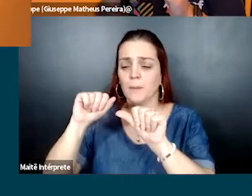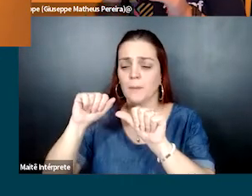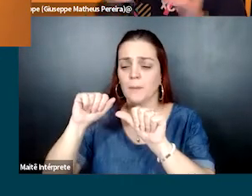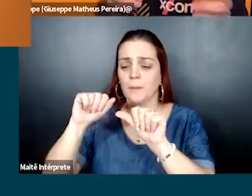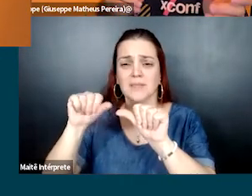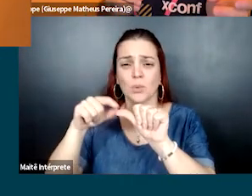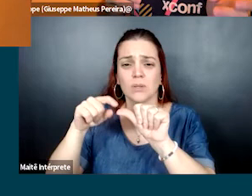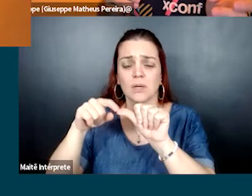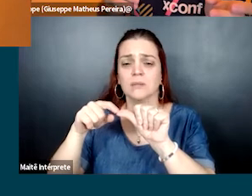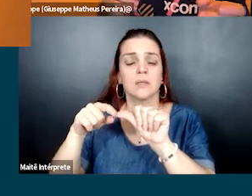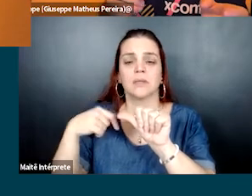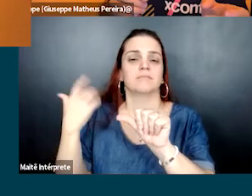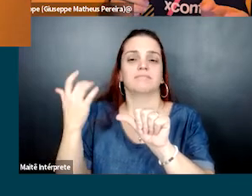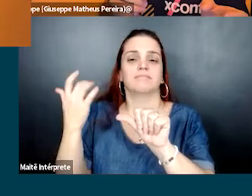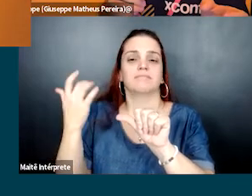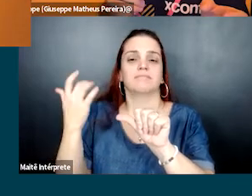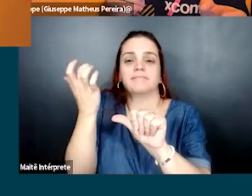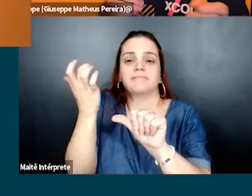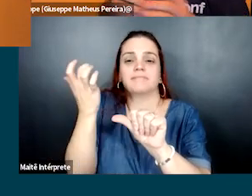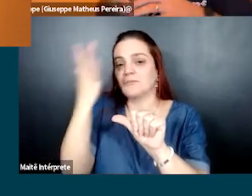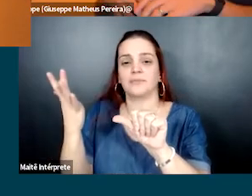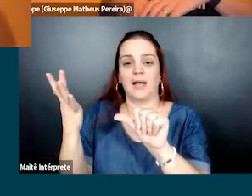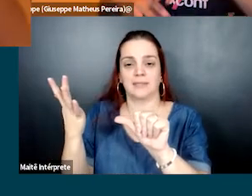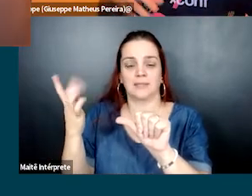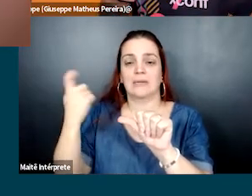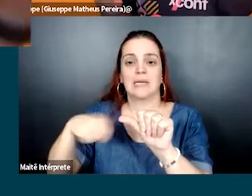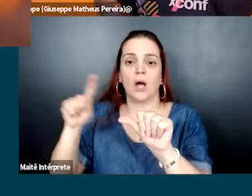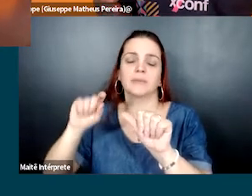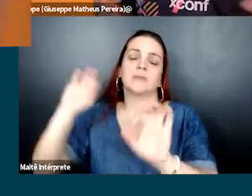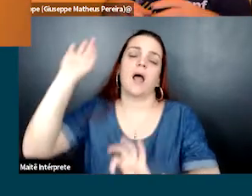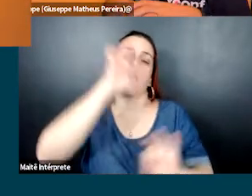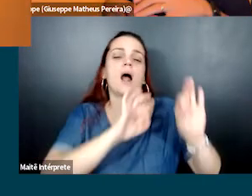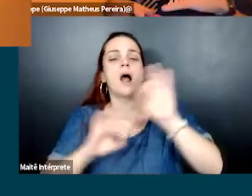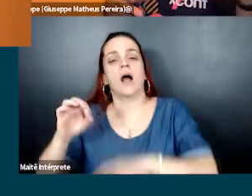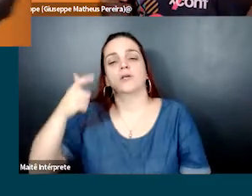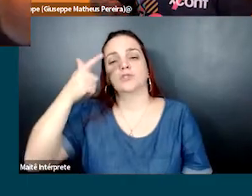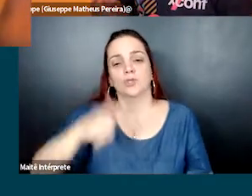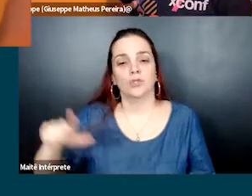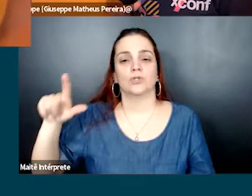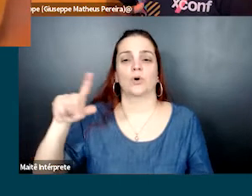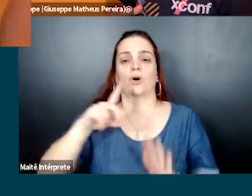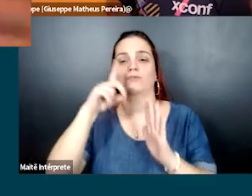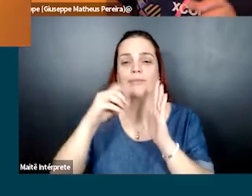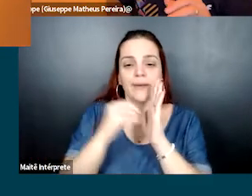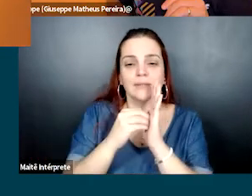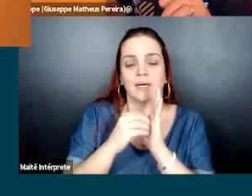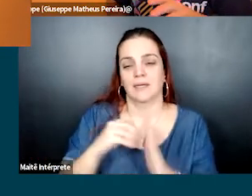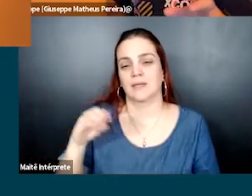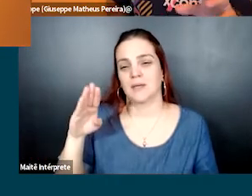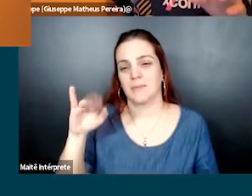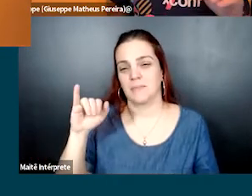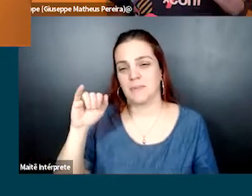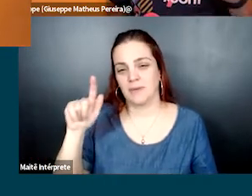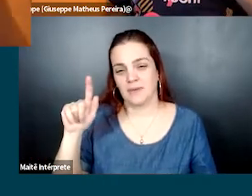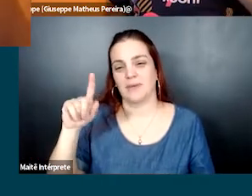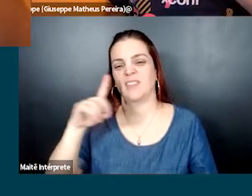muito pequena para a mudança ficar fácil. Não exige todo um redesenho. Não chega a ser um big design upfront. O big